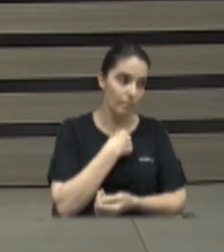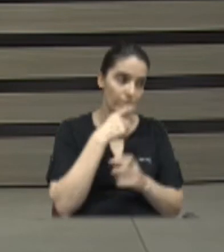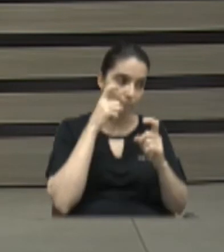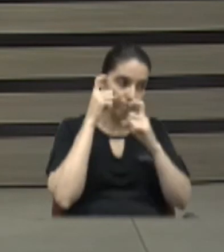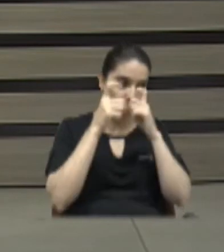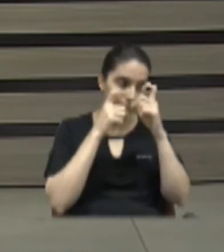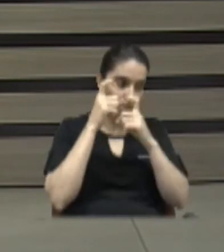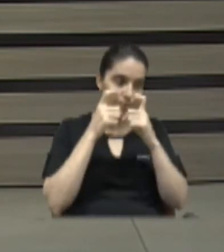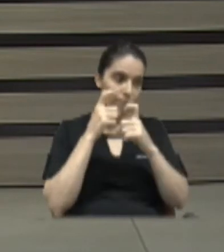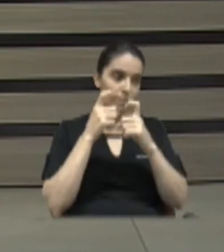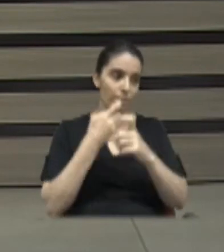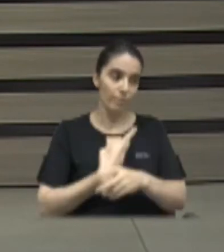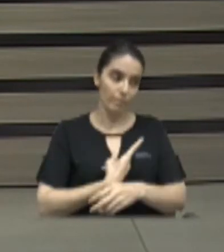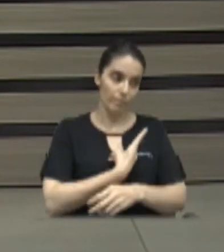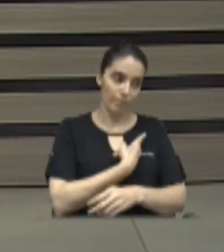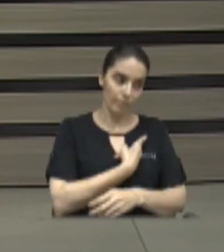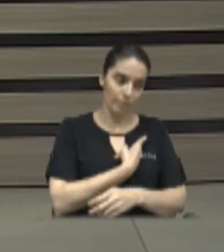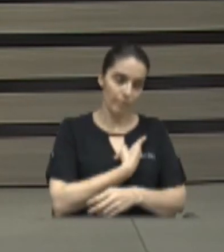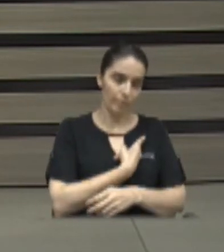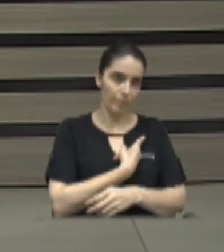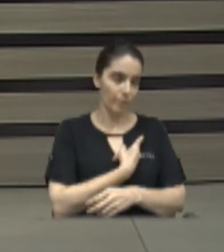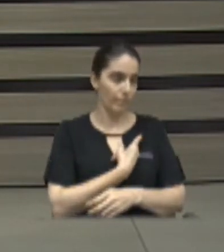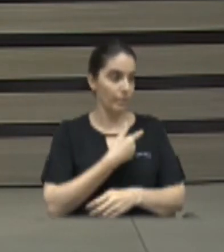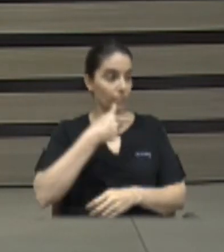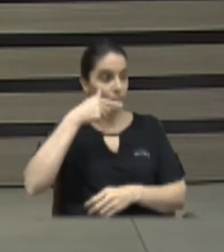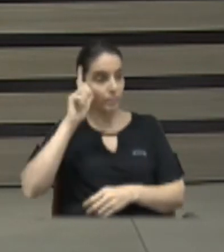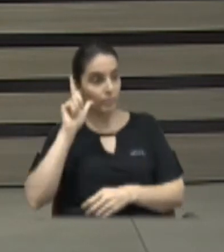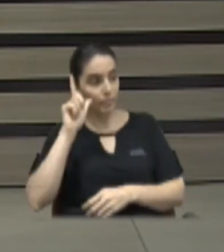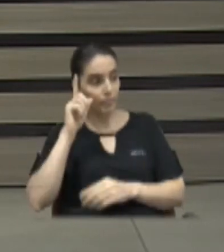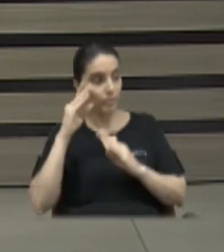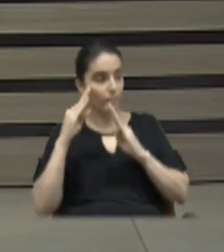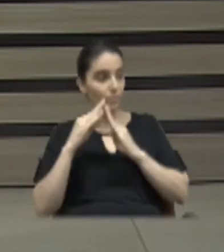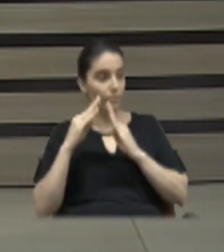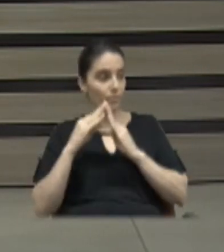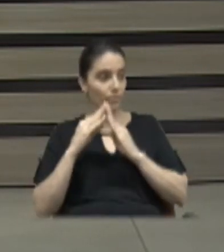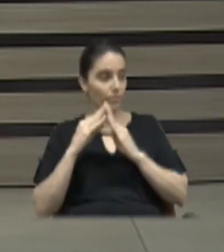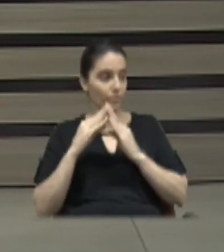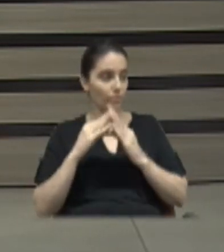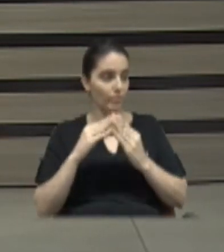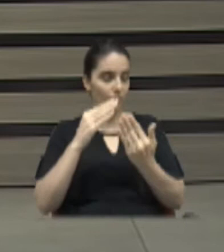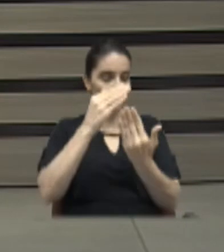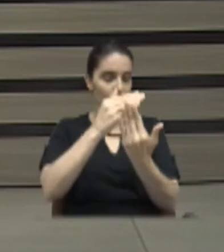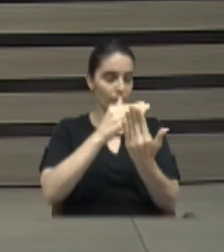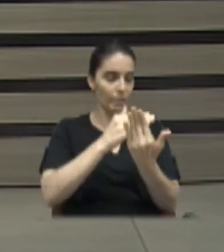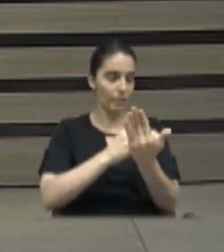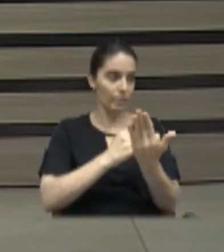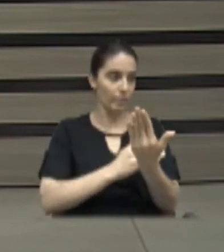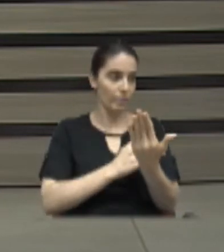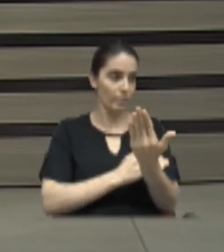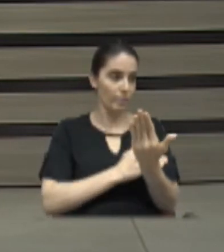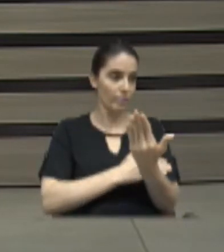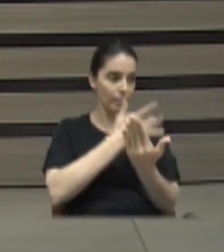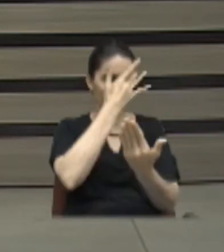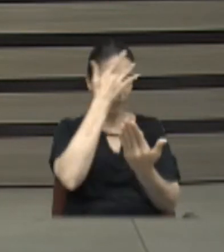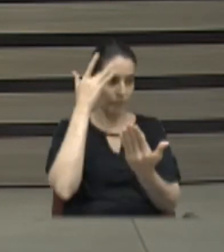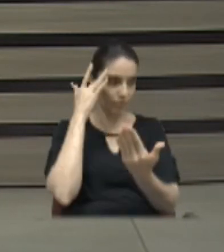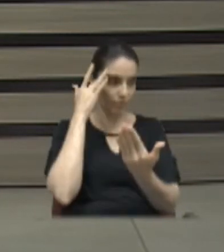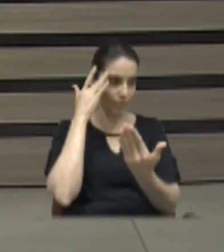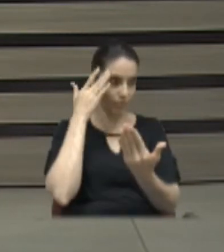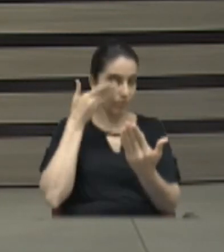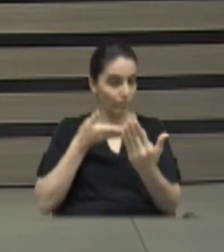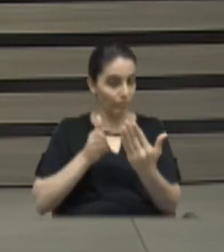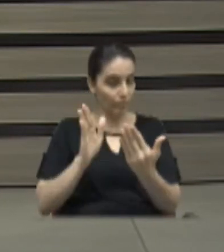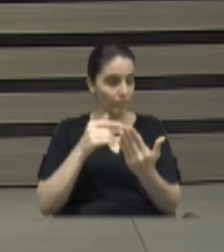preocupada com essa cirurgia, que ontem eu estava em casa e fiz uma lista das pessoas que vão no meu